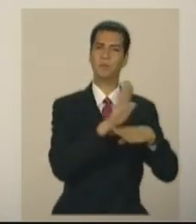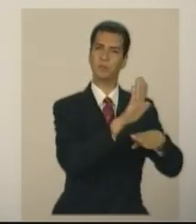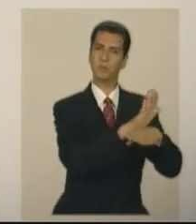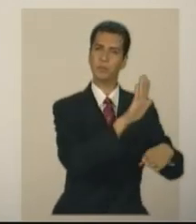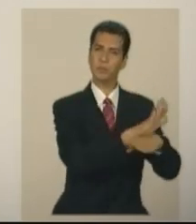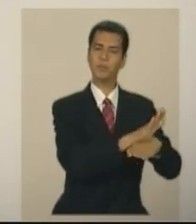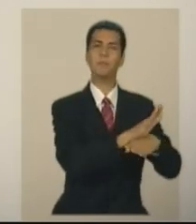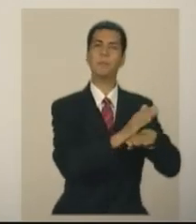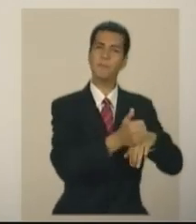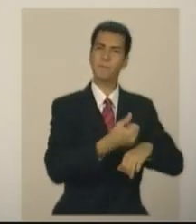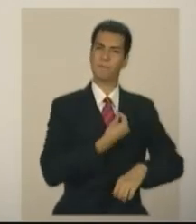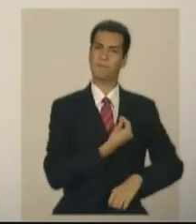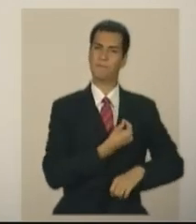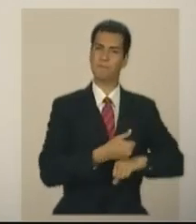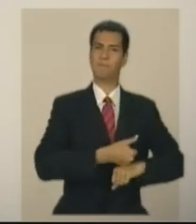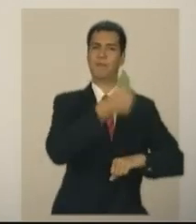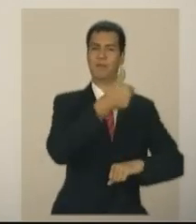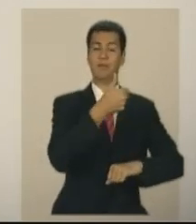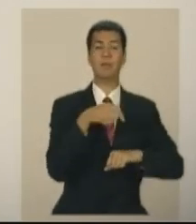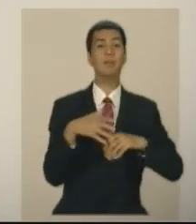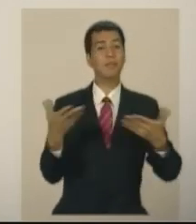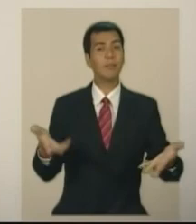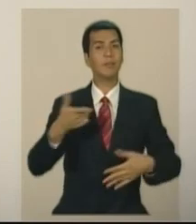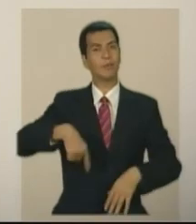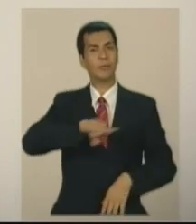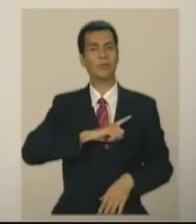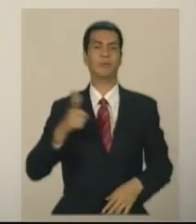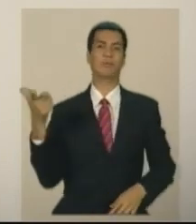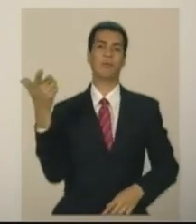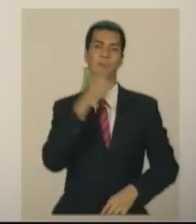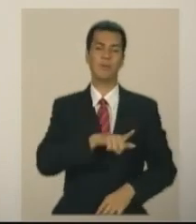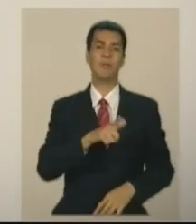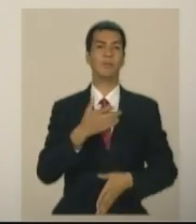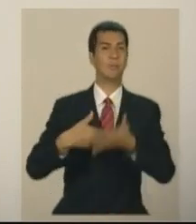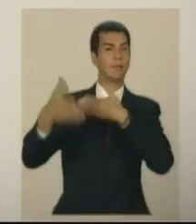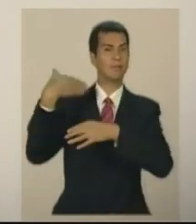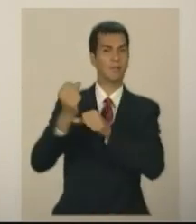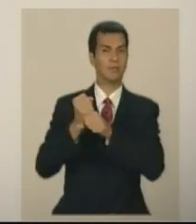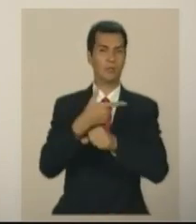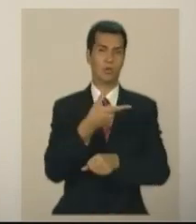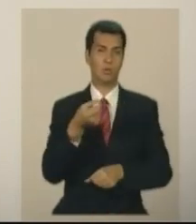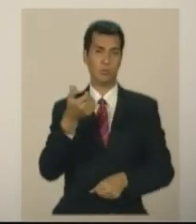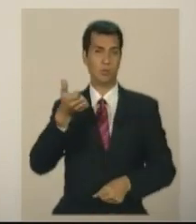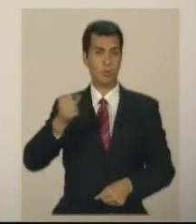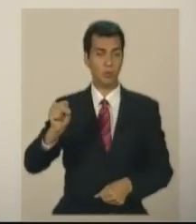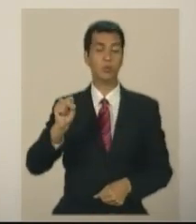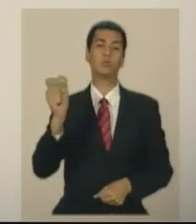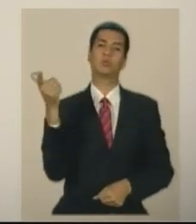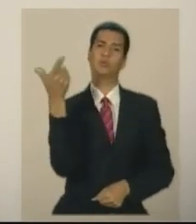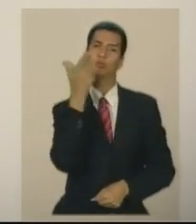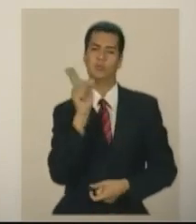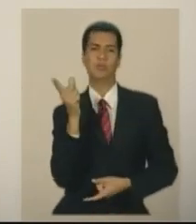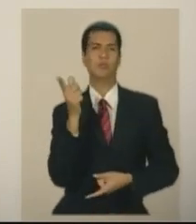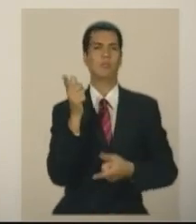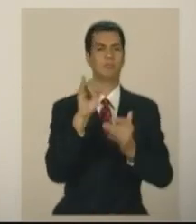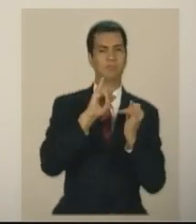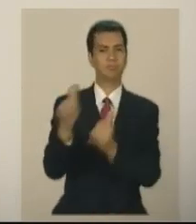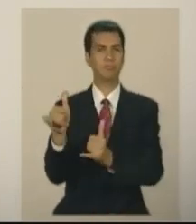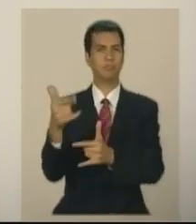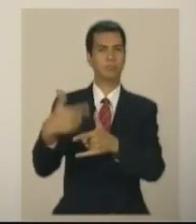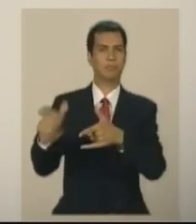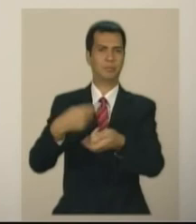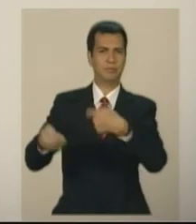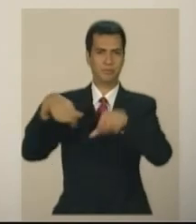foi assim que conseguimos driblar a crise econômica mundial em 2008 E é assim que estamos